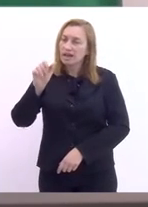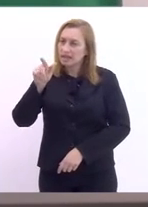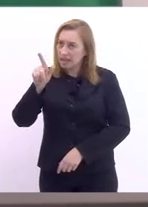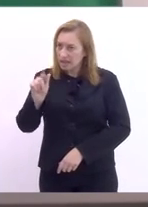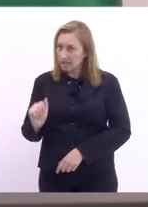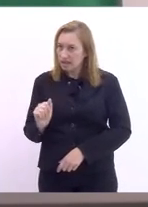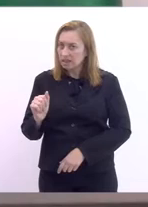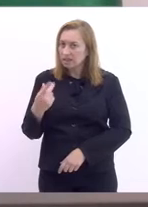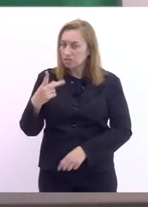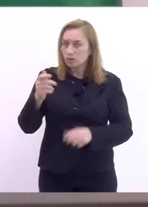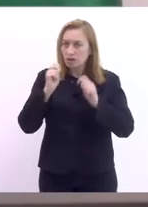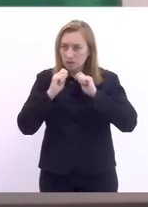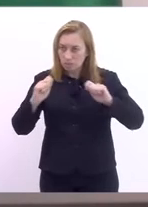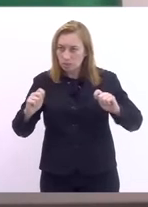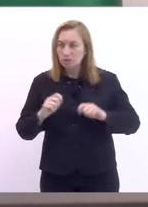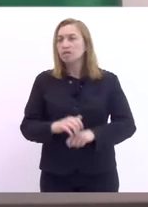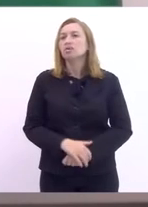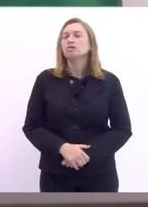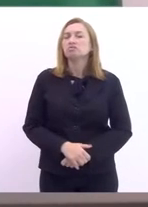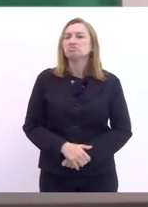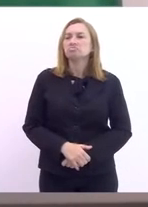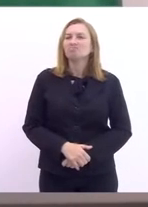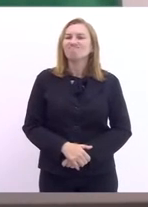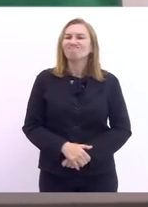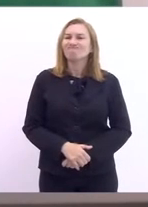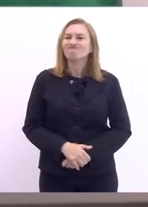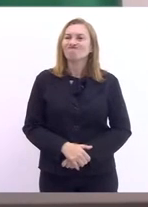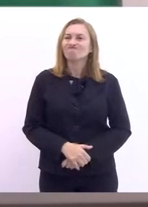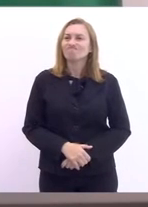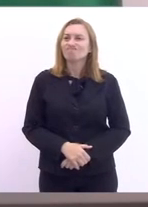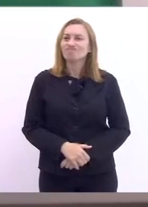sua assessoria, nenhuma menção